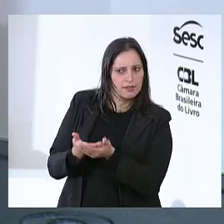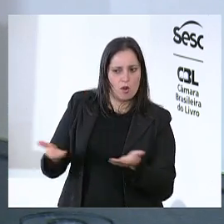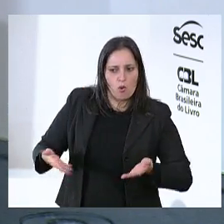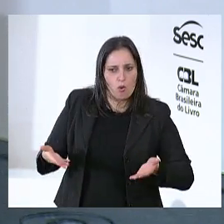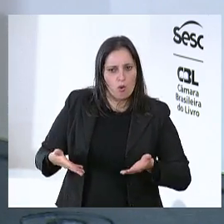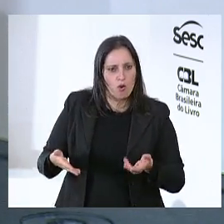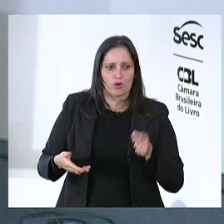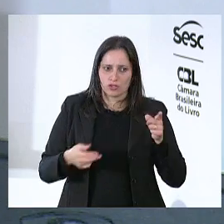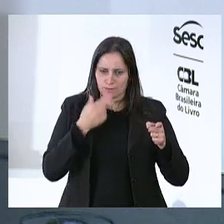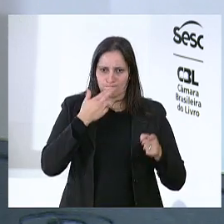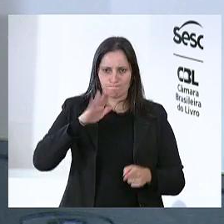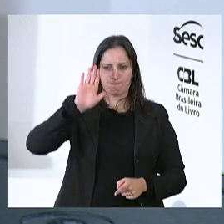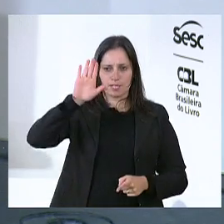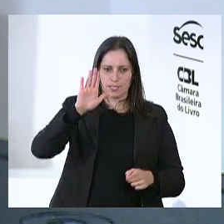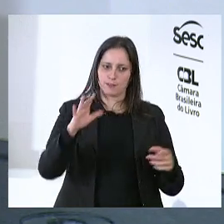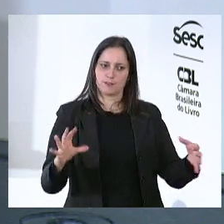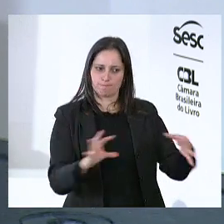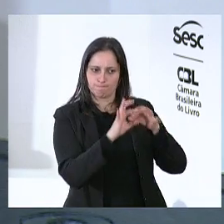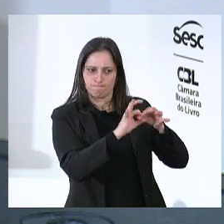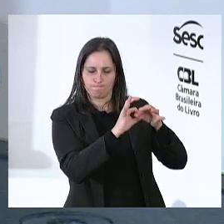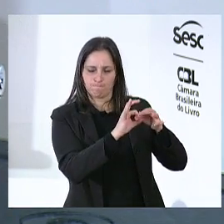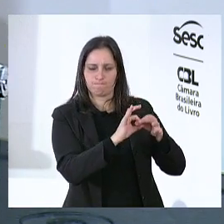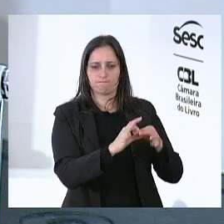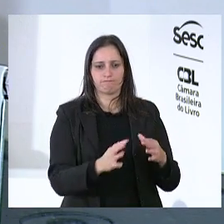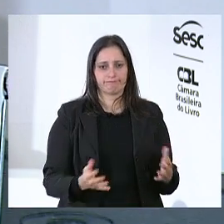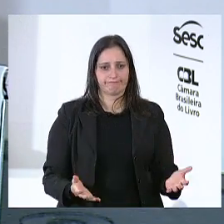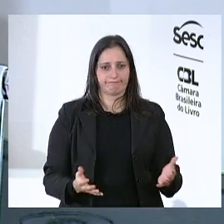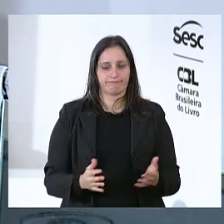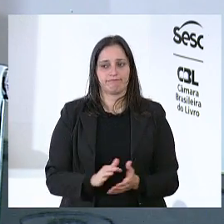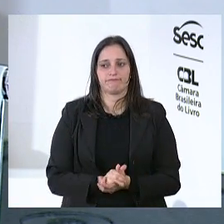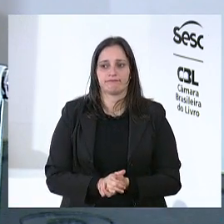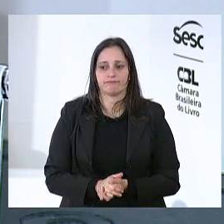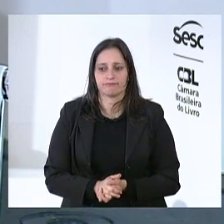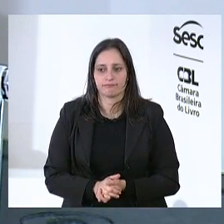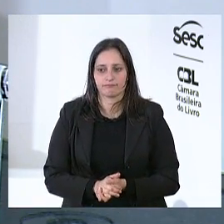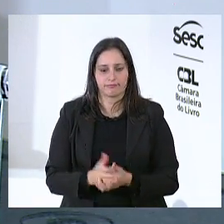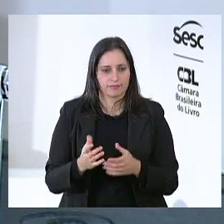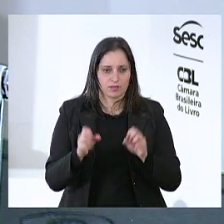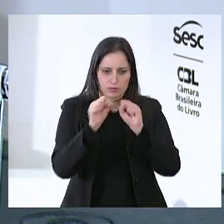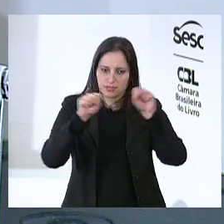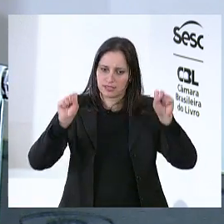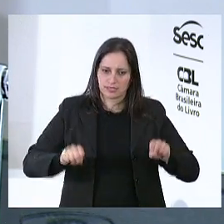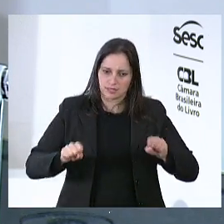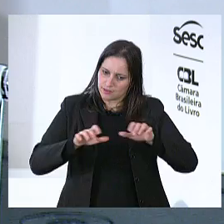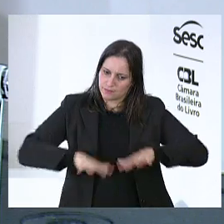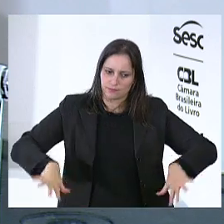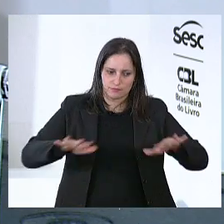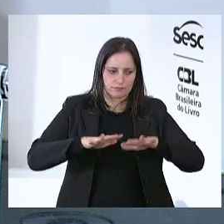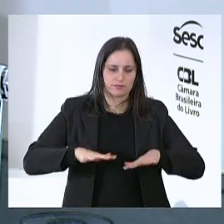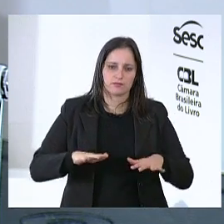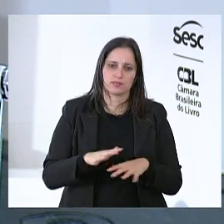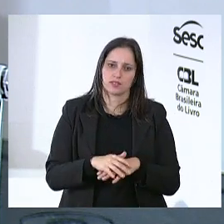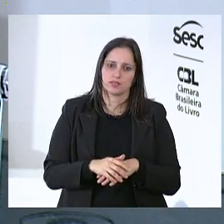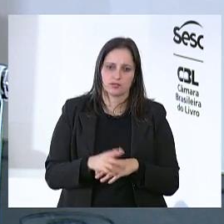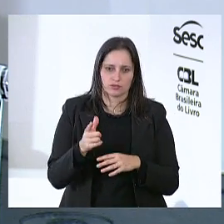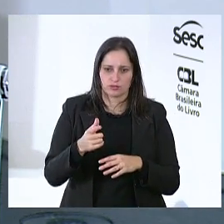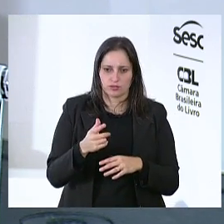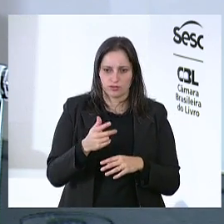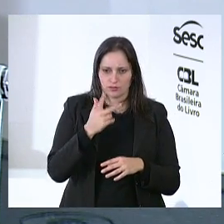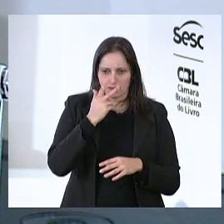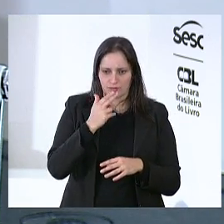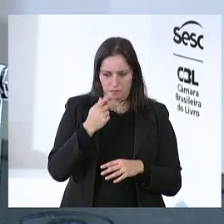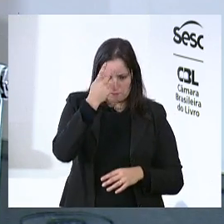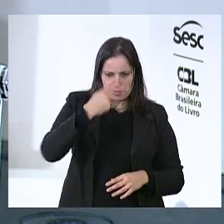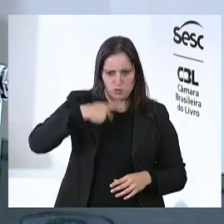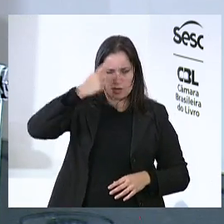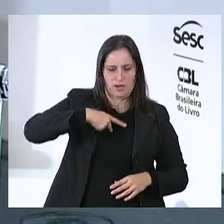apoiaram Hitler, com gente formada, engenheiros, etc, etc. É um sistema, né? E um sistema articulado de interesses.